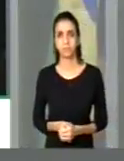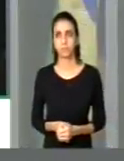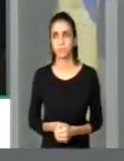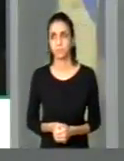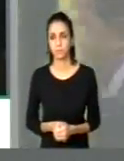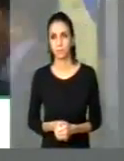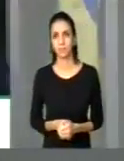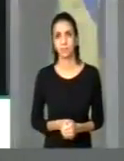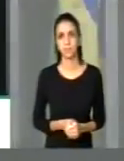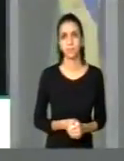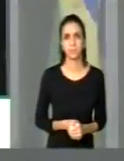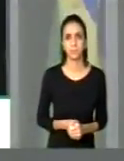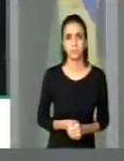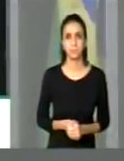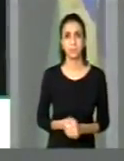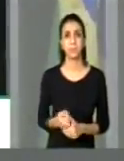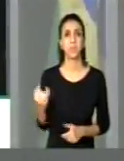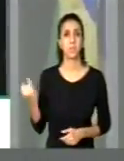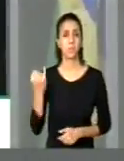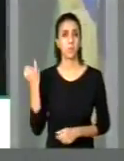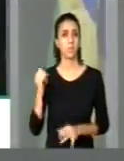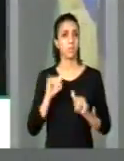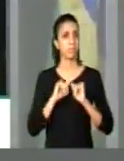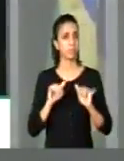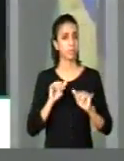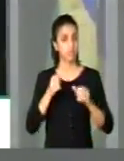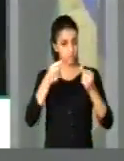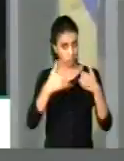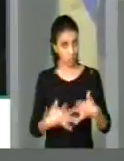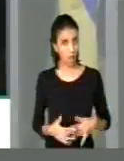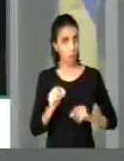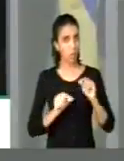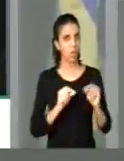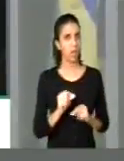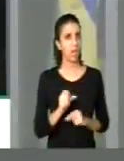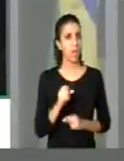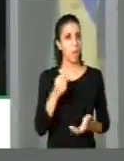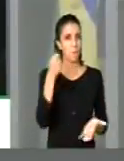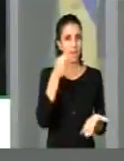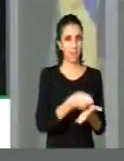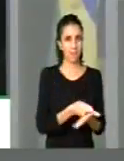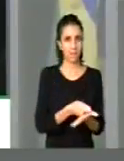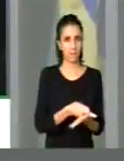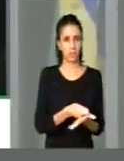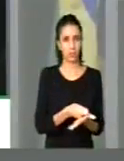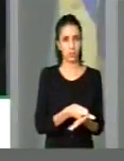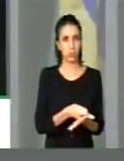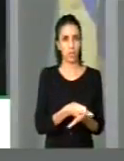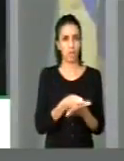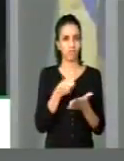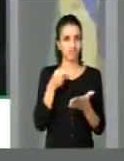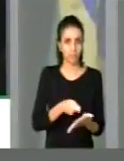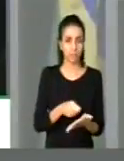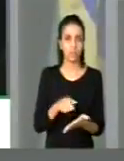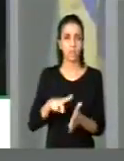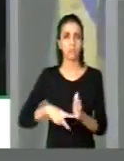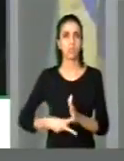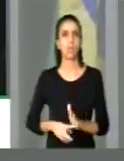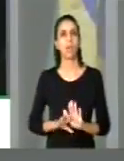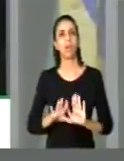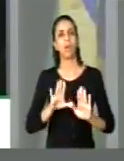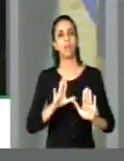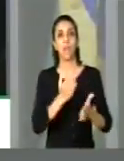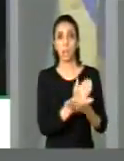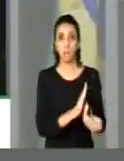Importante destacar que o fim da contribuição sindical obrigatória criará um ambiente para a